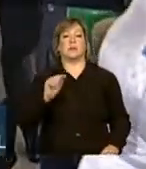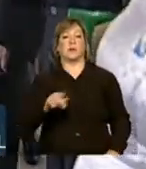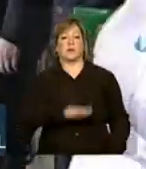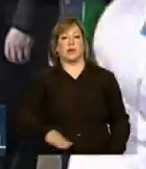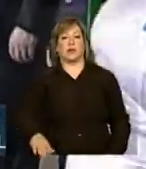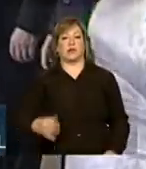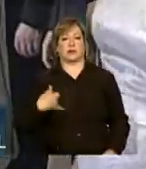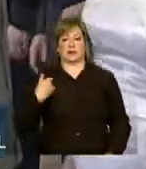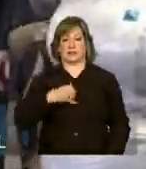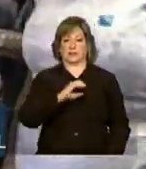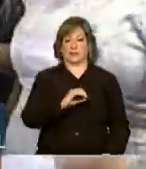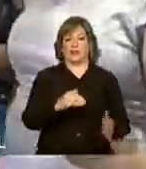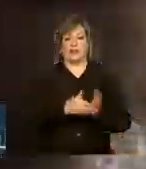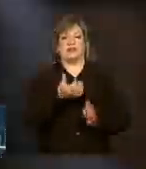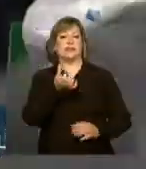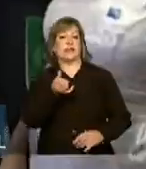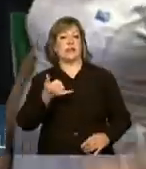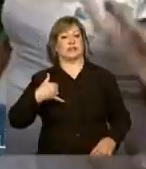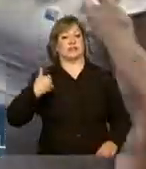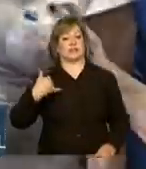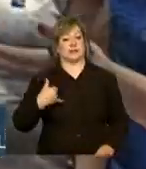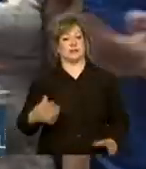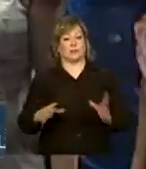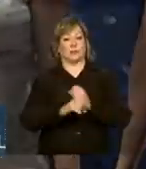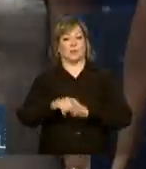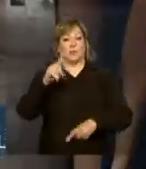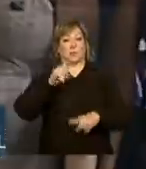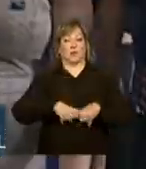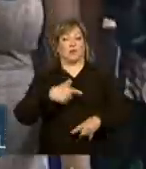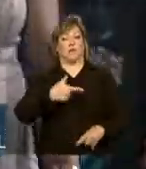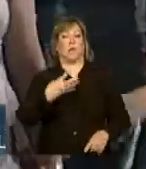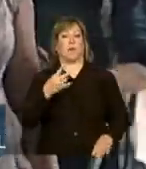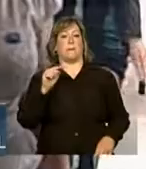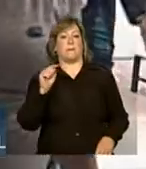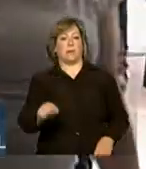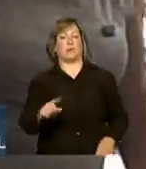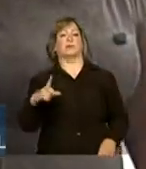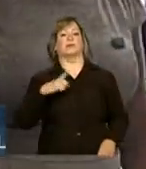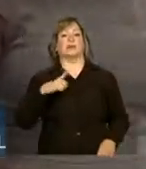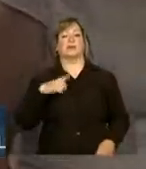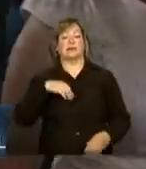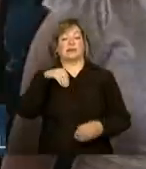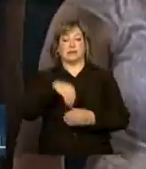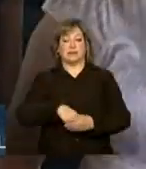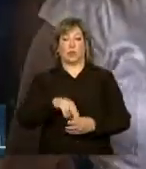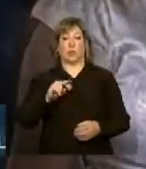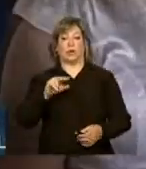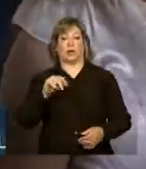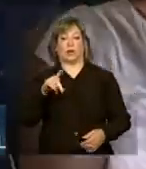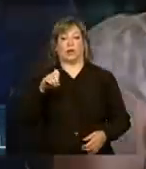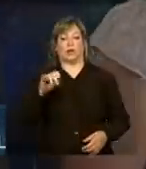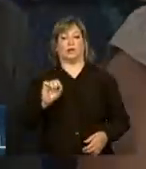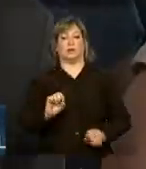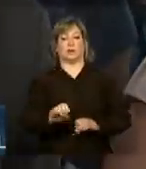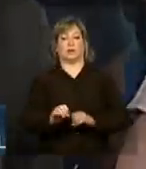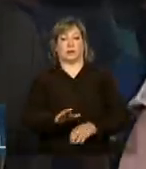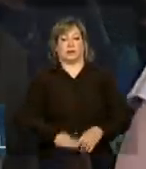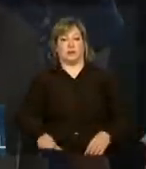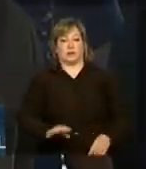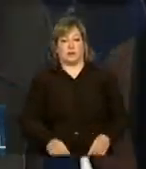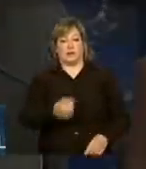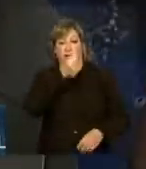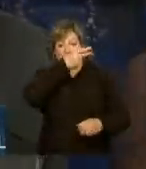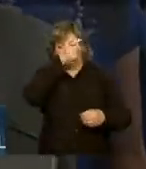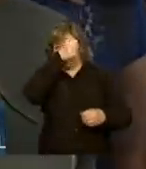de 0 a 6 anos. Desse total, 24 mil estão nas unidades de educação infantil e nas escolas municipais,